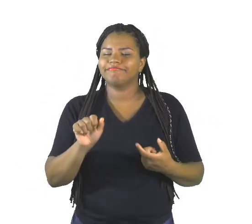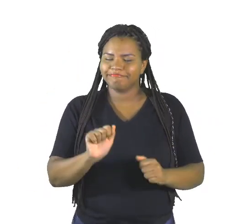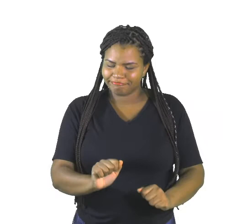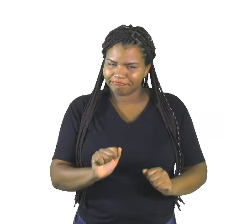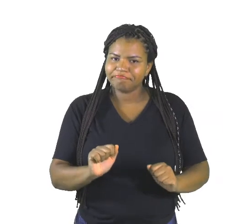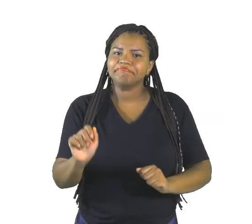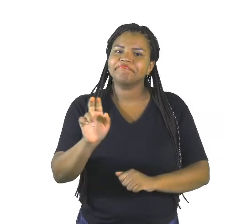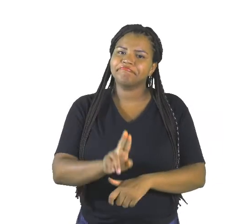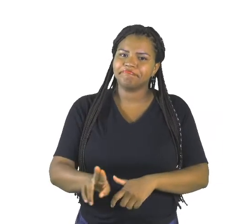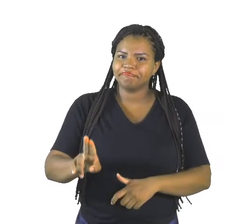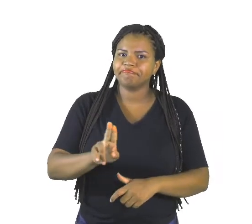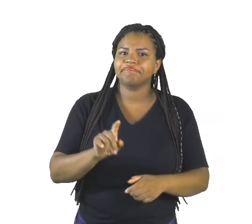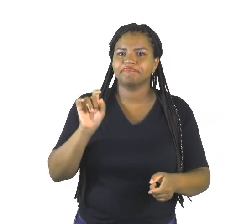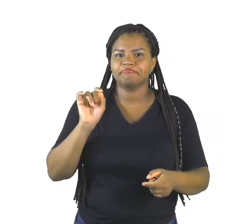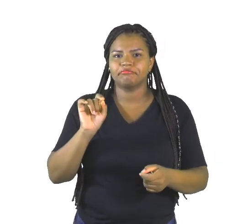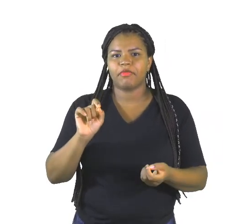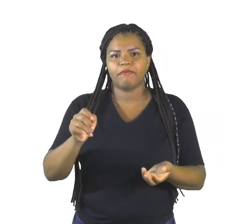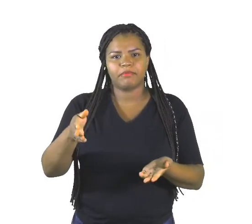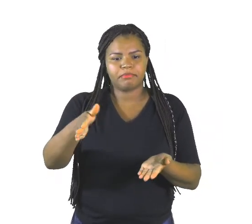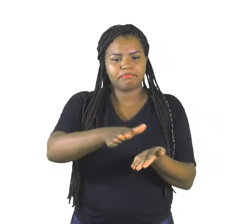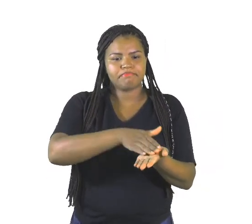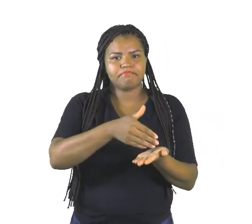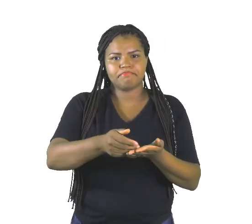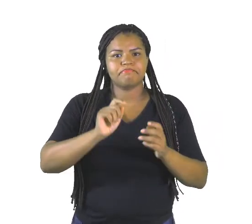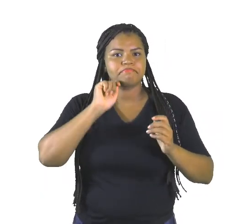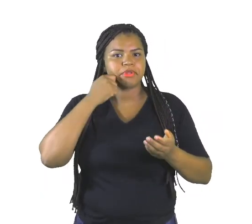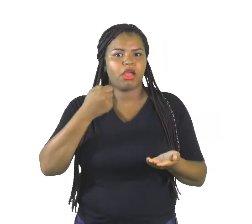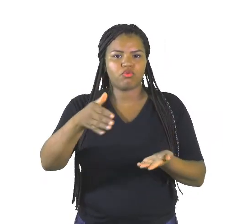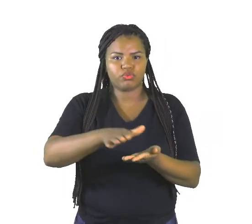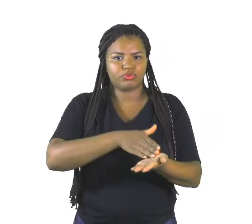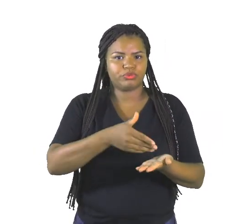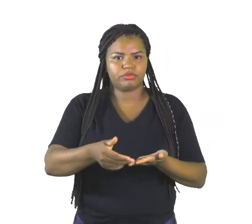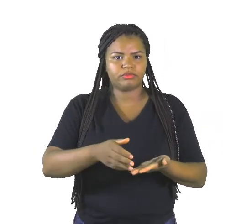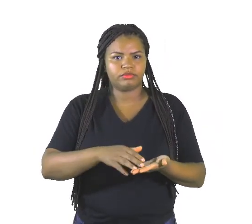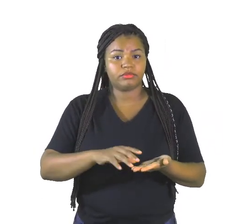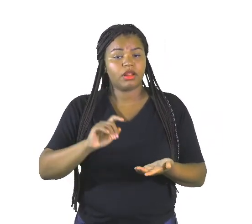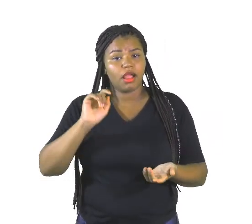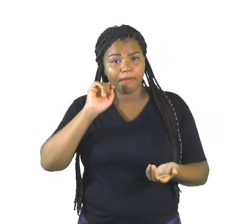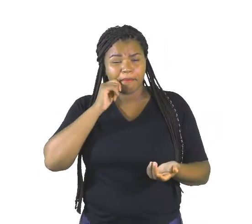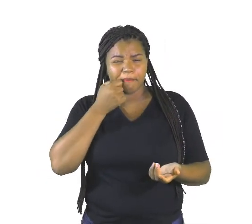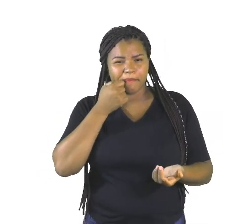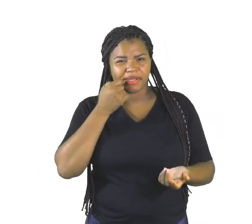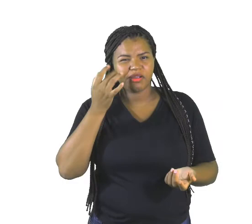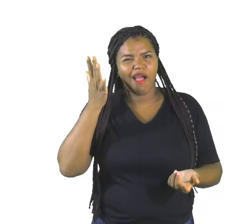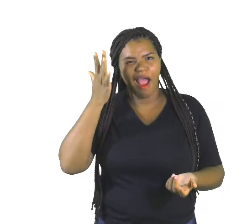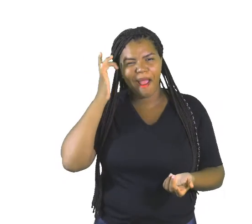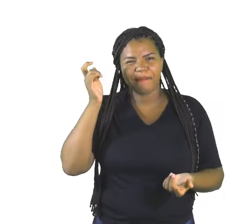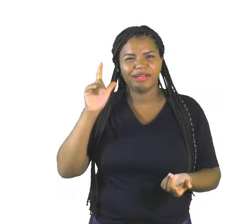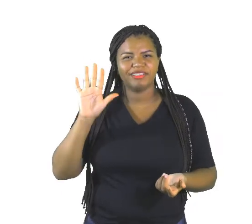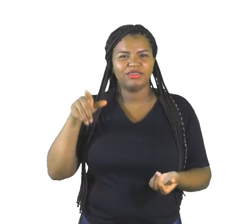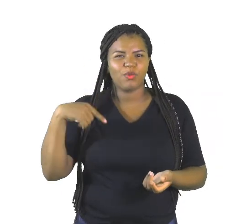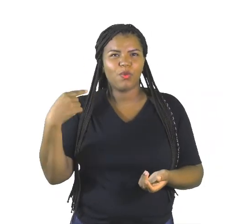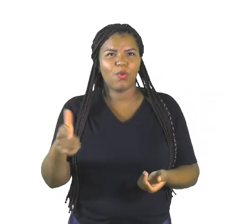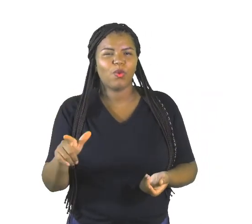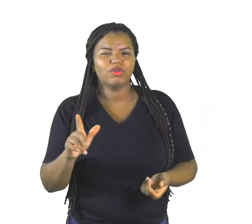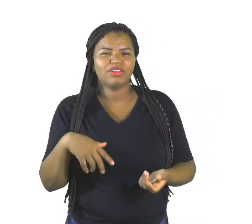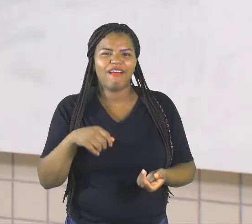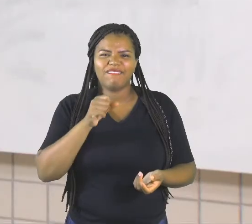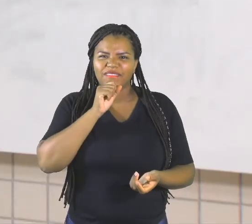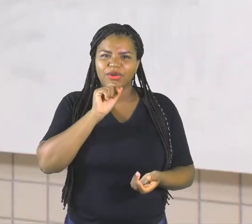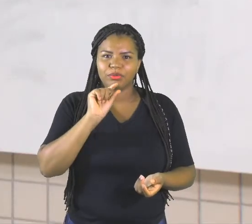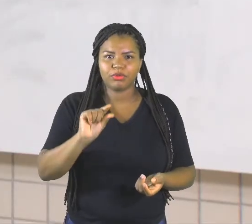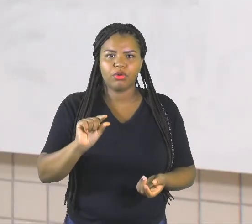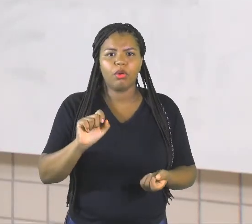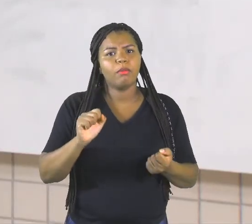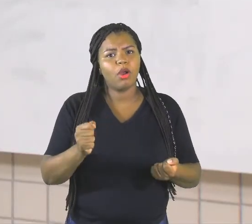utilizada para passar no pão, né? Inclusive o pão amanhecido, que muita gente não gosta, ele também pode ser utilizado, né? Ele pode ser feito torrado